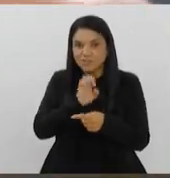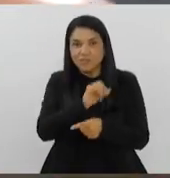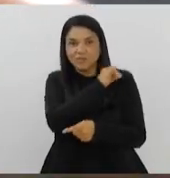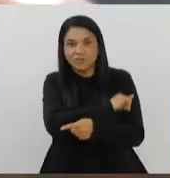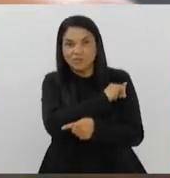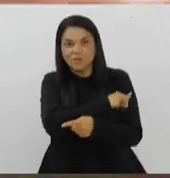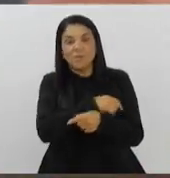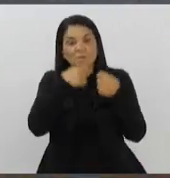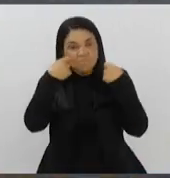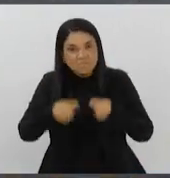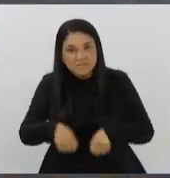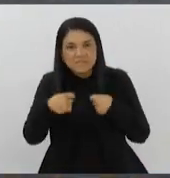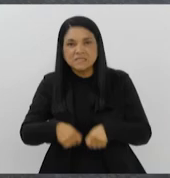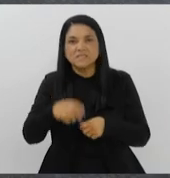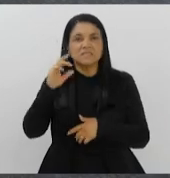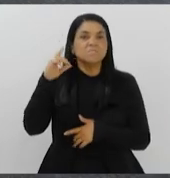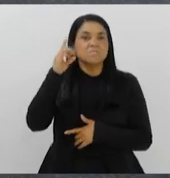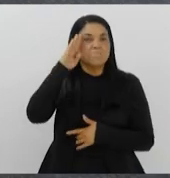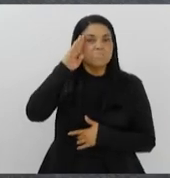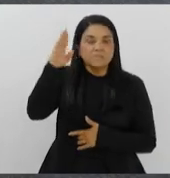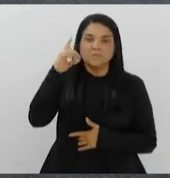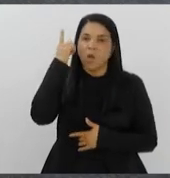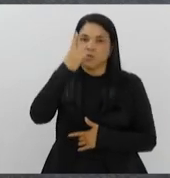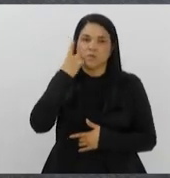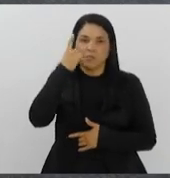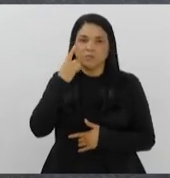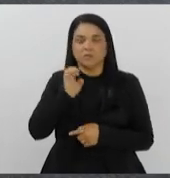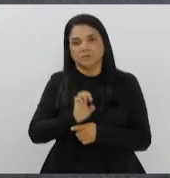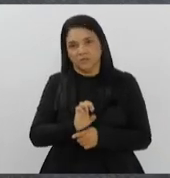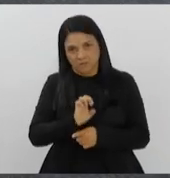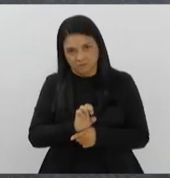tem que ser dos deputados e deputadas estaduais.